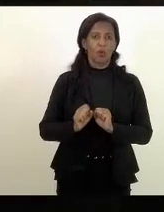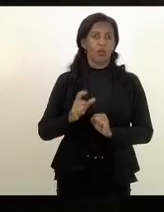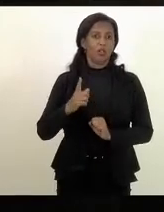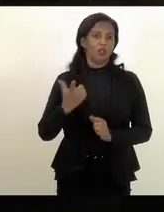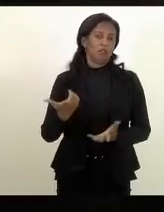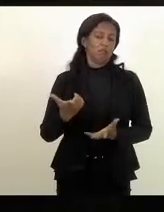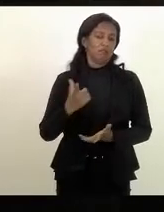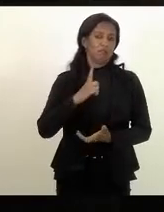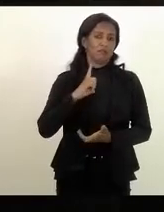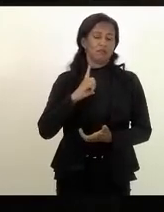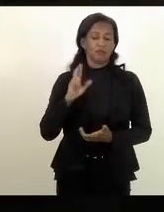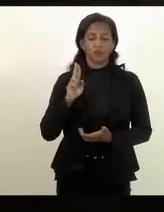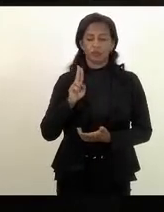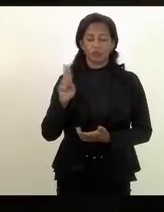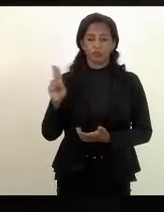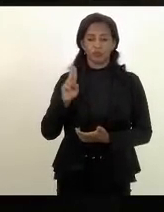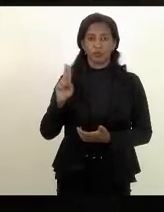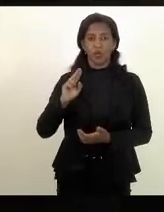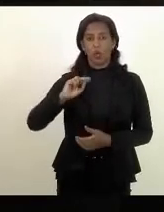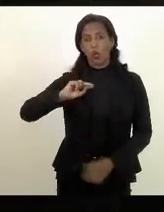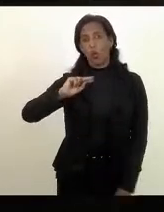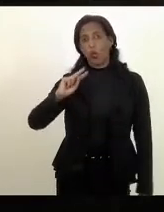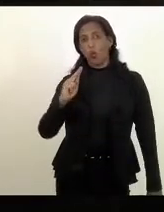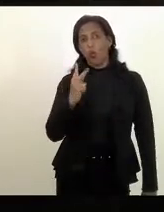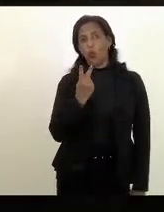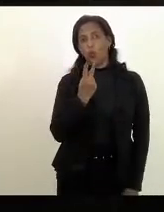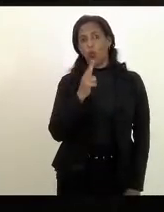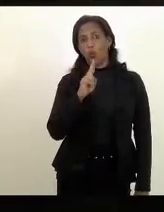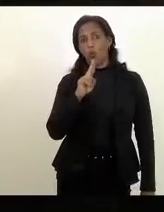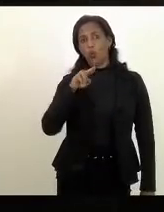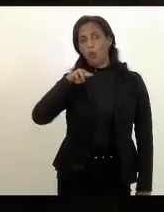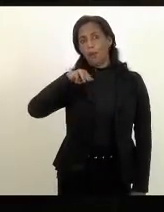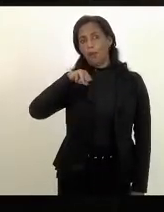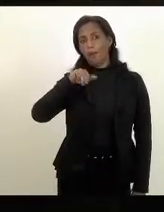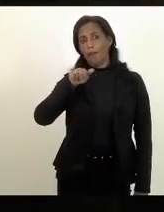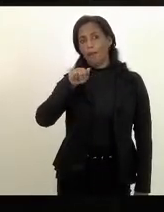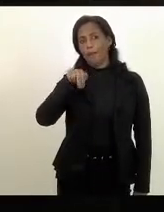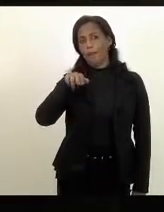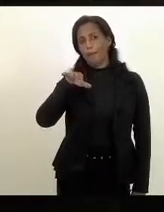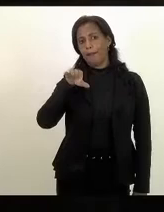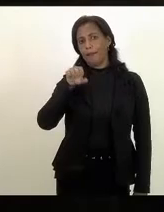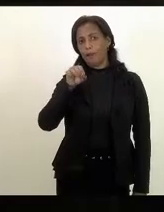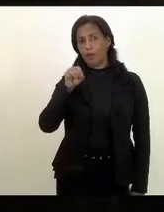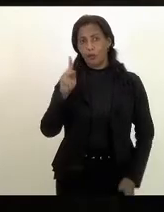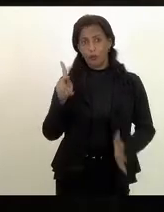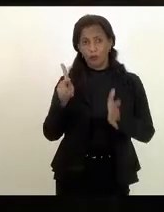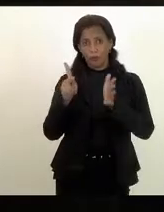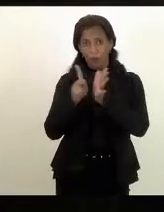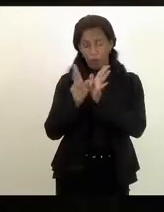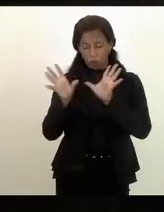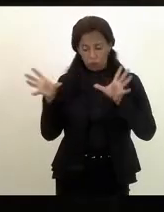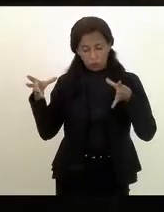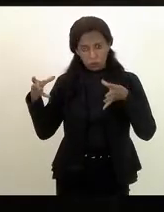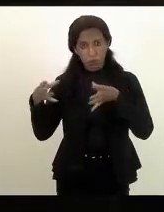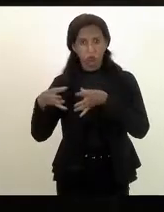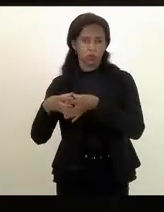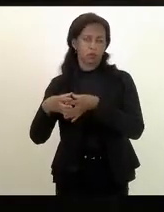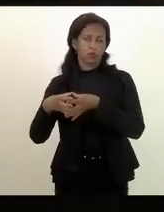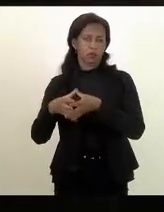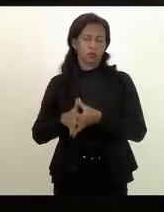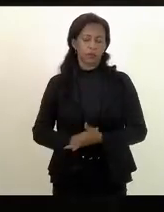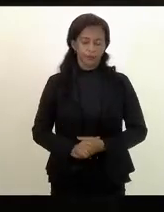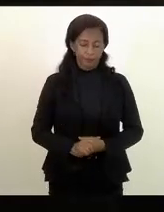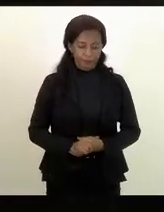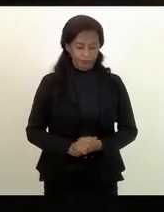devem se chamar humanos porque isso é uma violência contra a humanidade o que está acontecendo eu